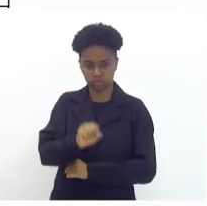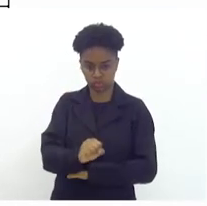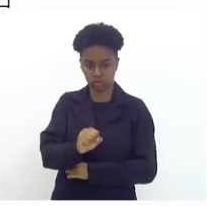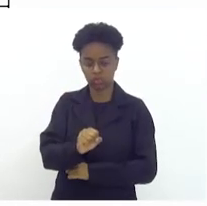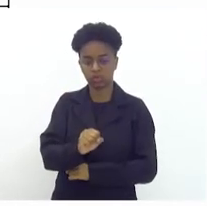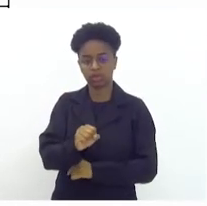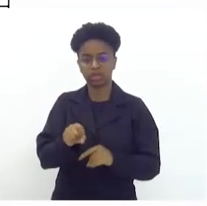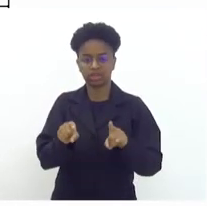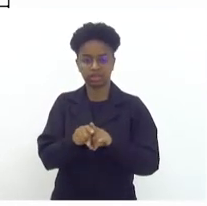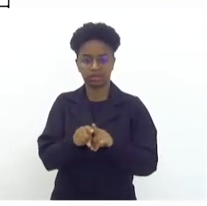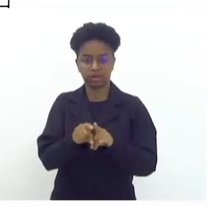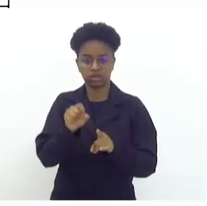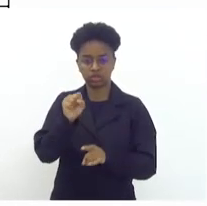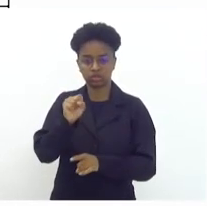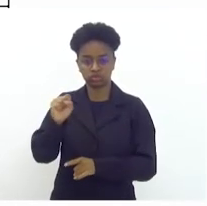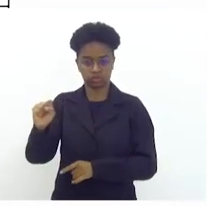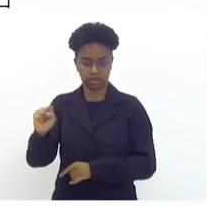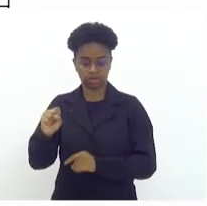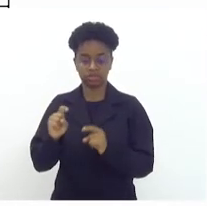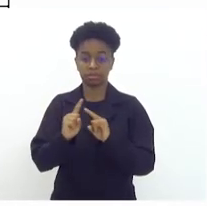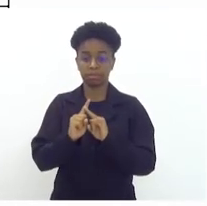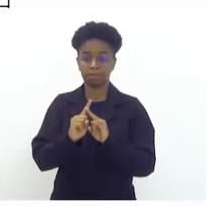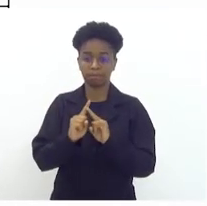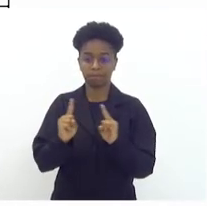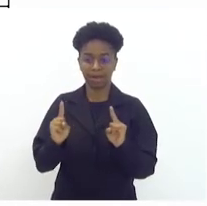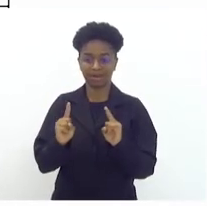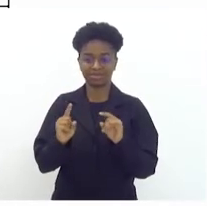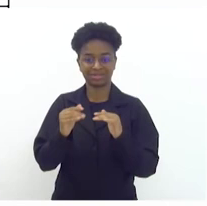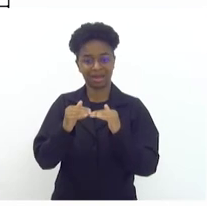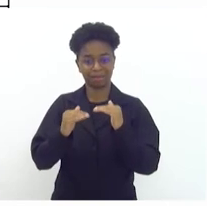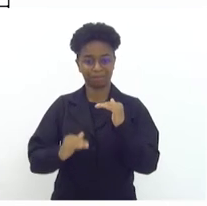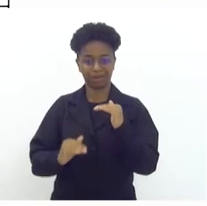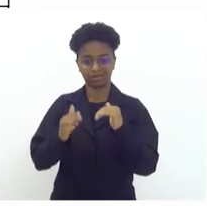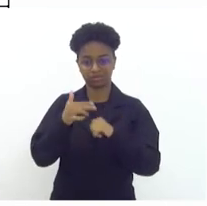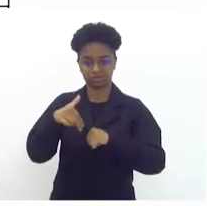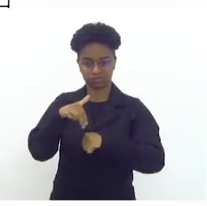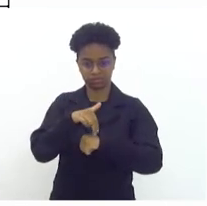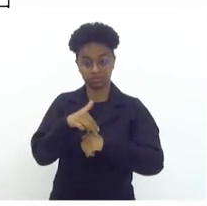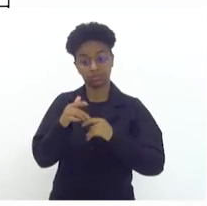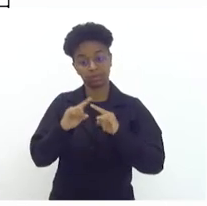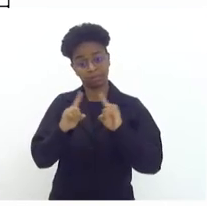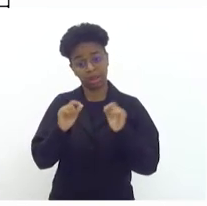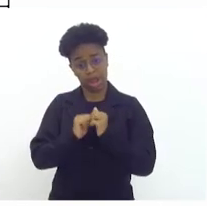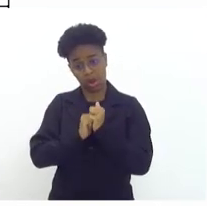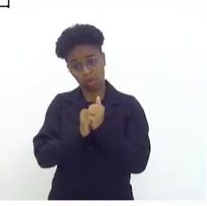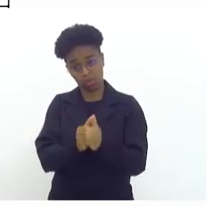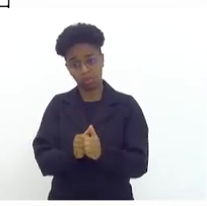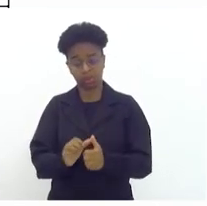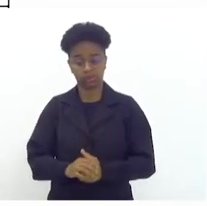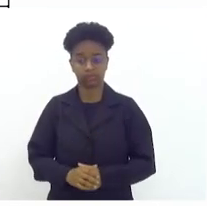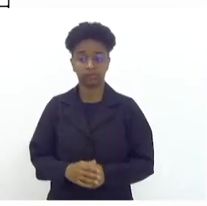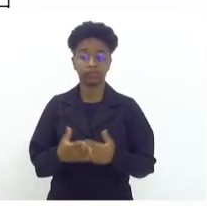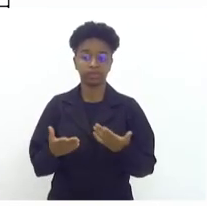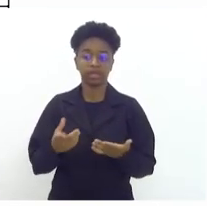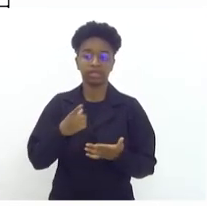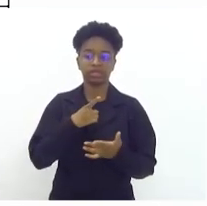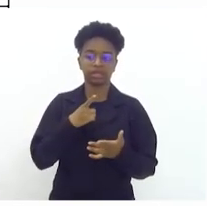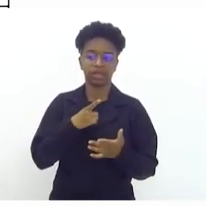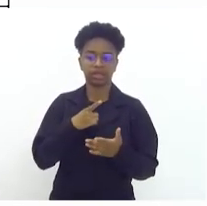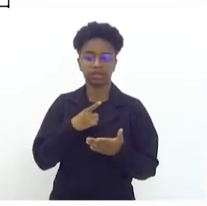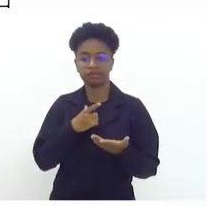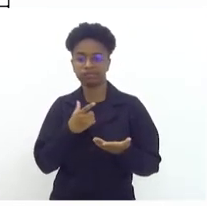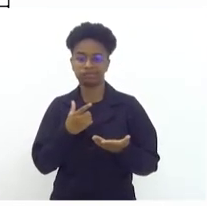da média do sudeste também mas há pouco a base da Média Nacional mas acompanhando então a gente teve eh um dinamismo aí